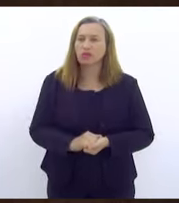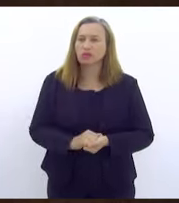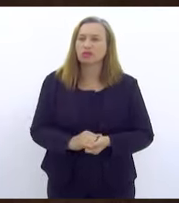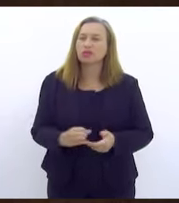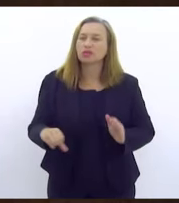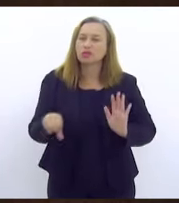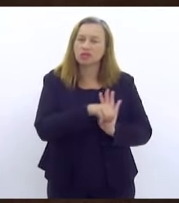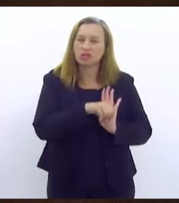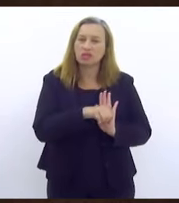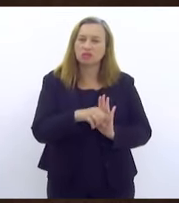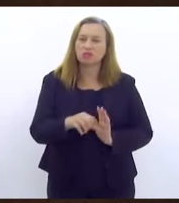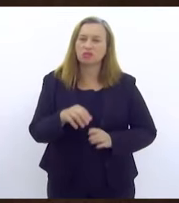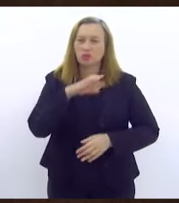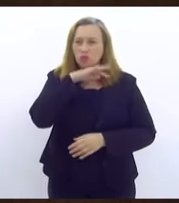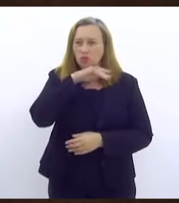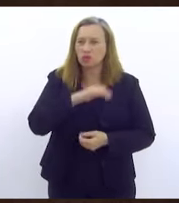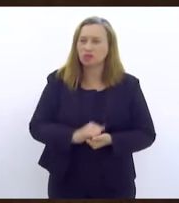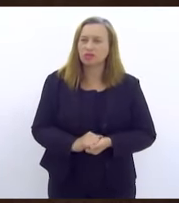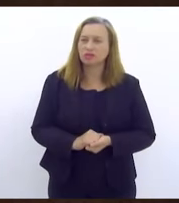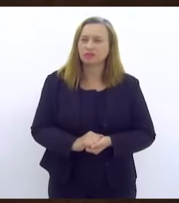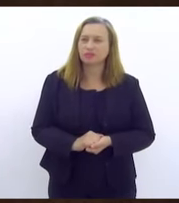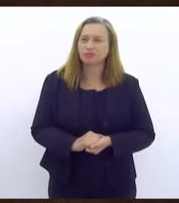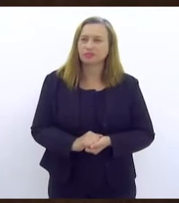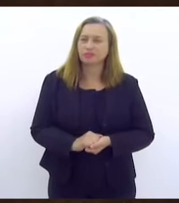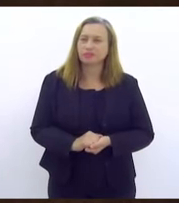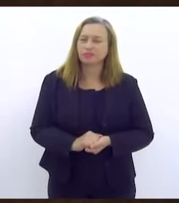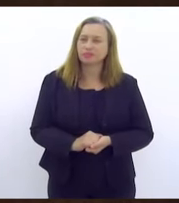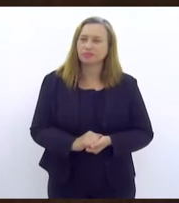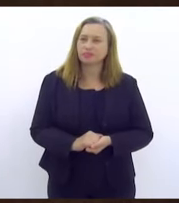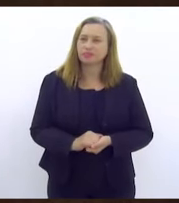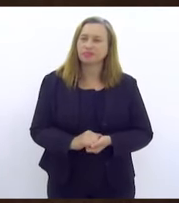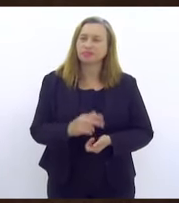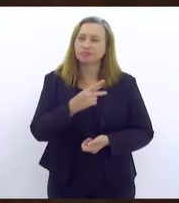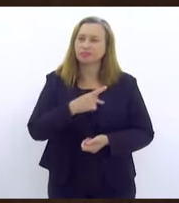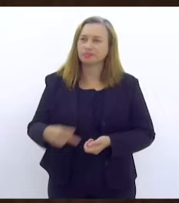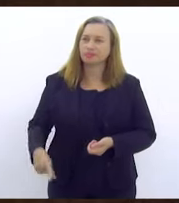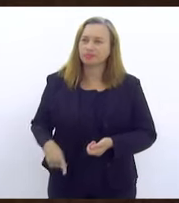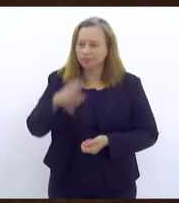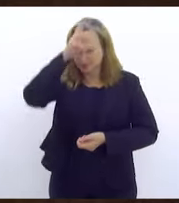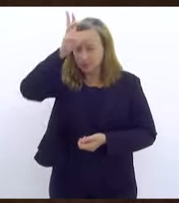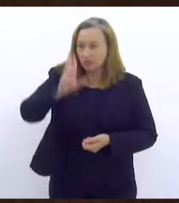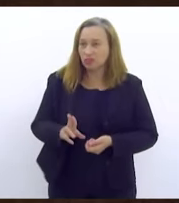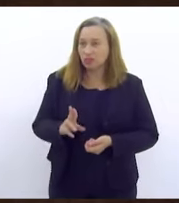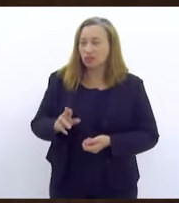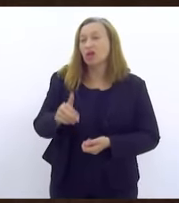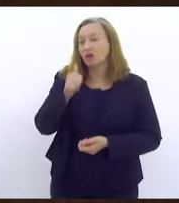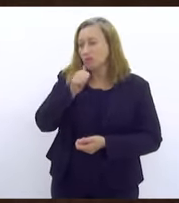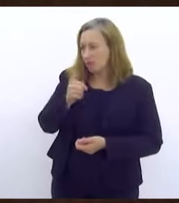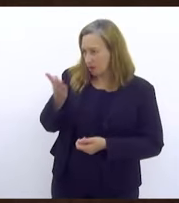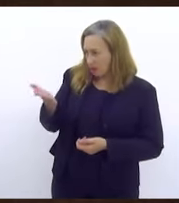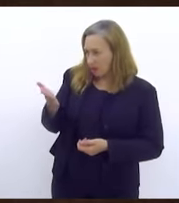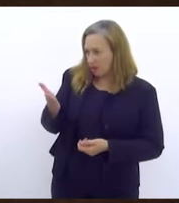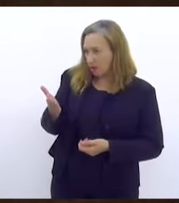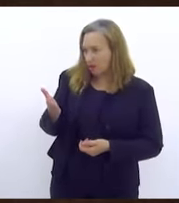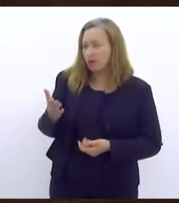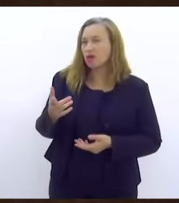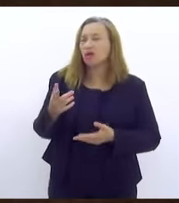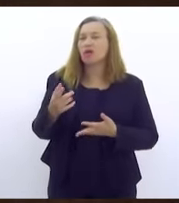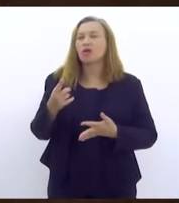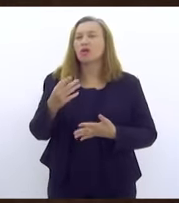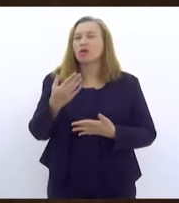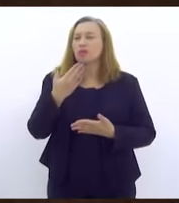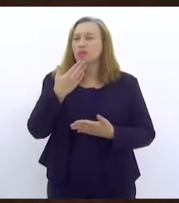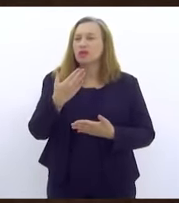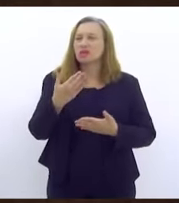esse crime bárbaro. Crime bárbaro que... Presidente Tia Ju, você é mulher. E aí eu busco aqui a reflexão de todo mundo que